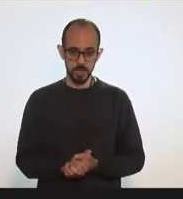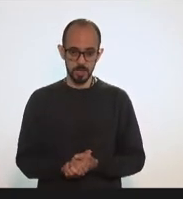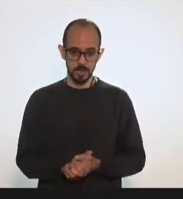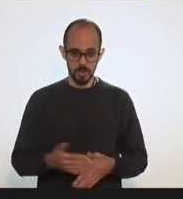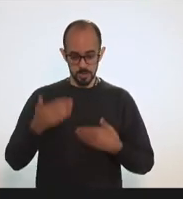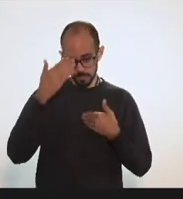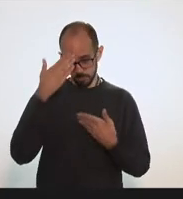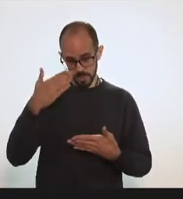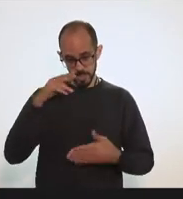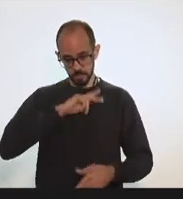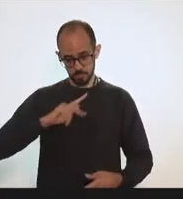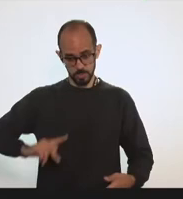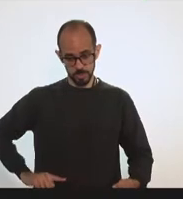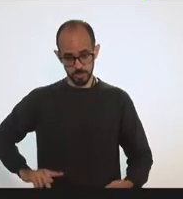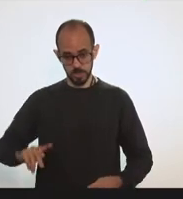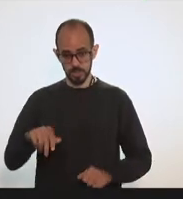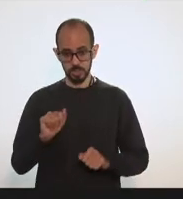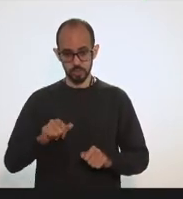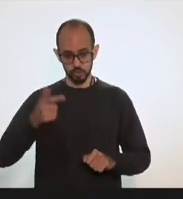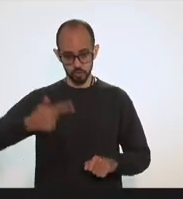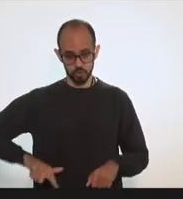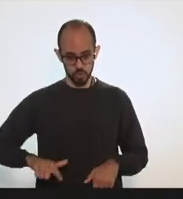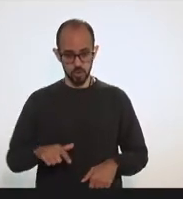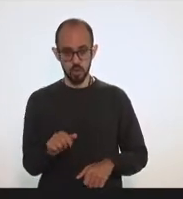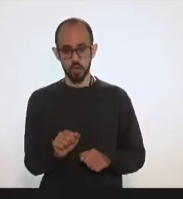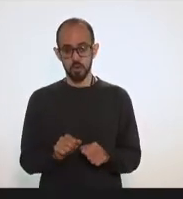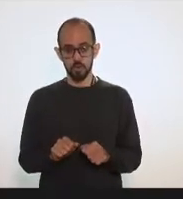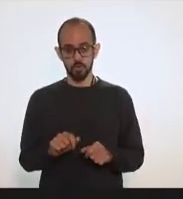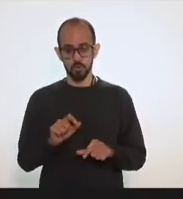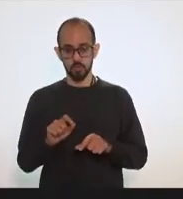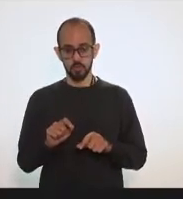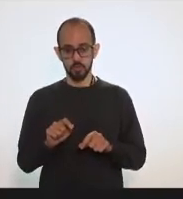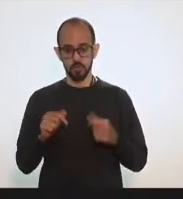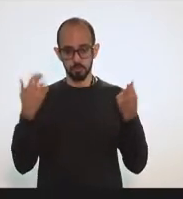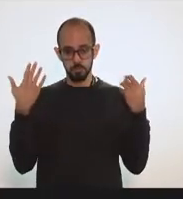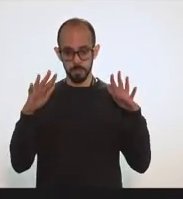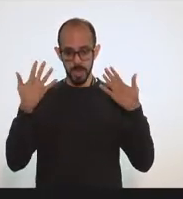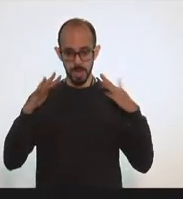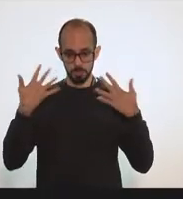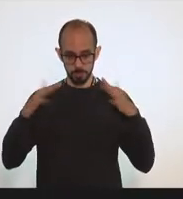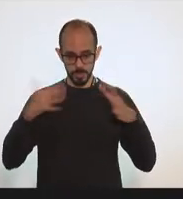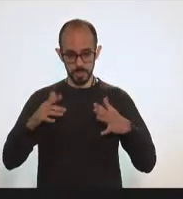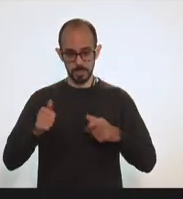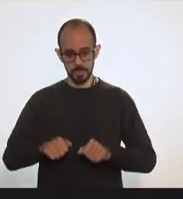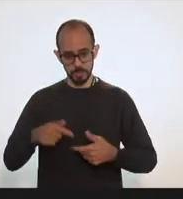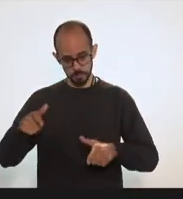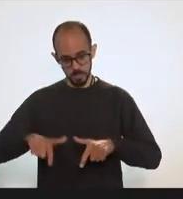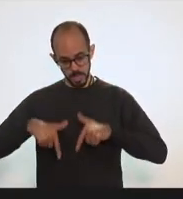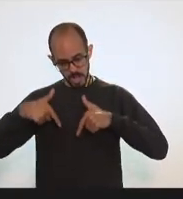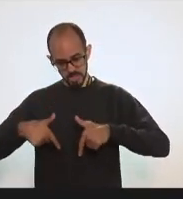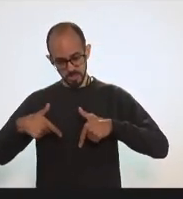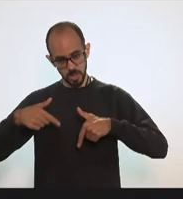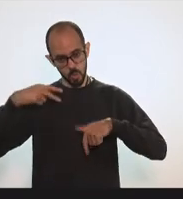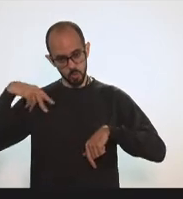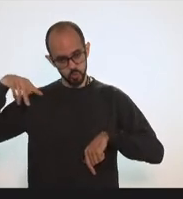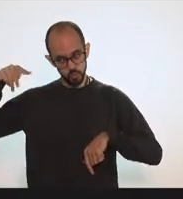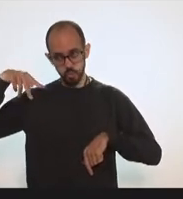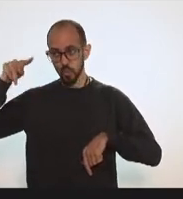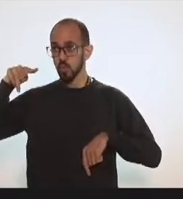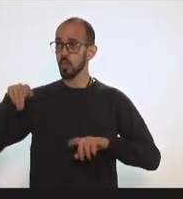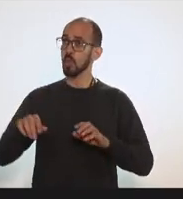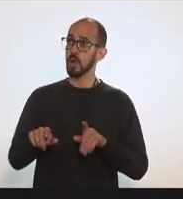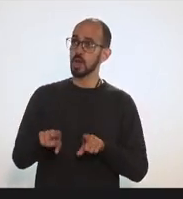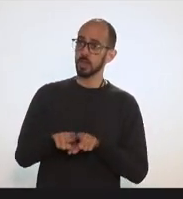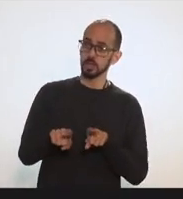Obrigado, presidente, aqui mais uma vez. Parabenizar a iniciativa de Vossa Excelência. Parabenizar